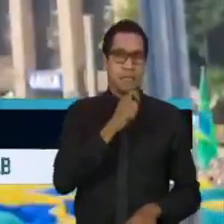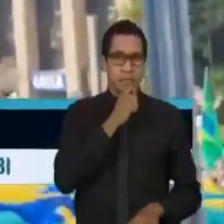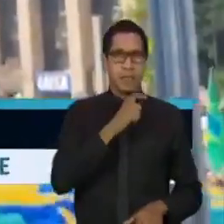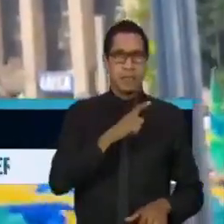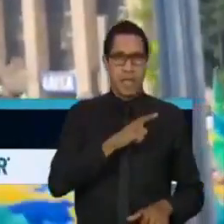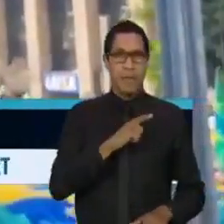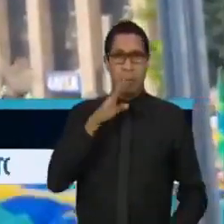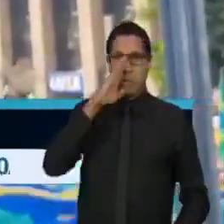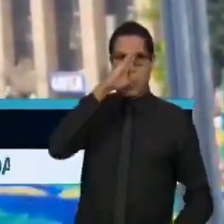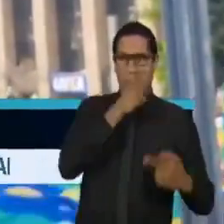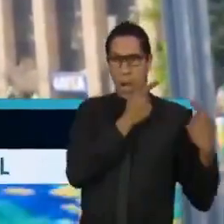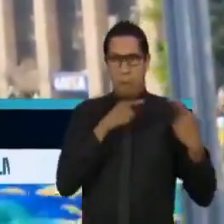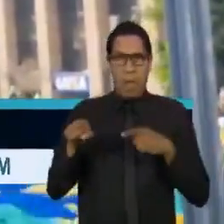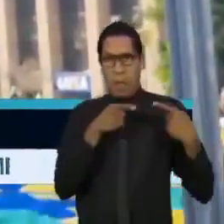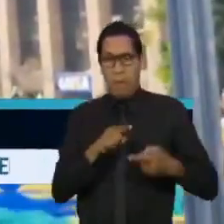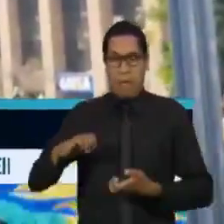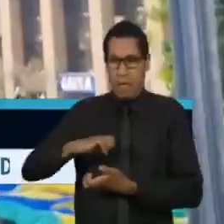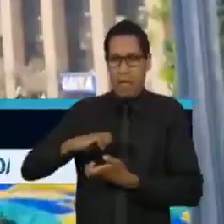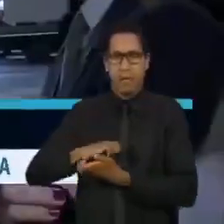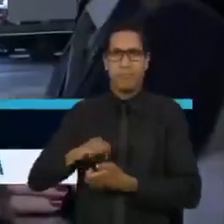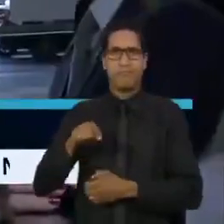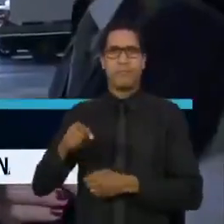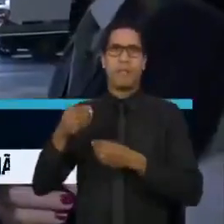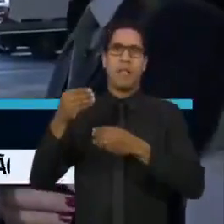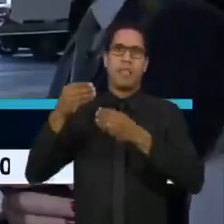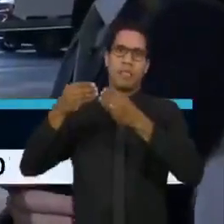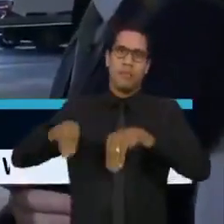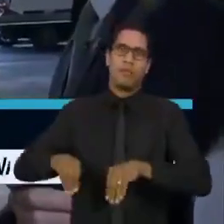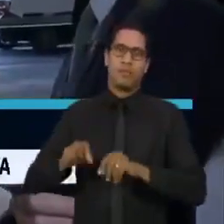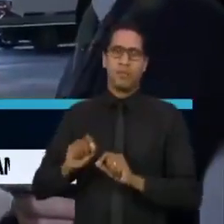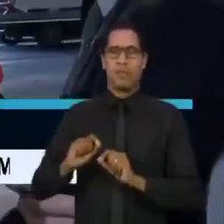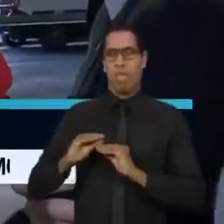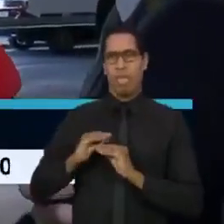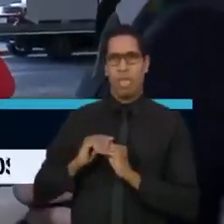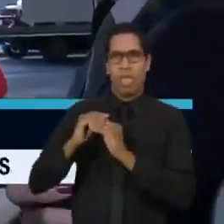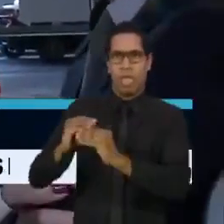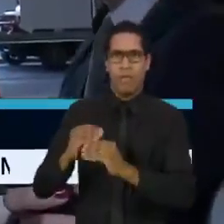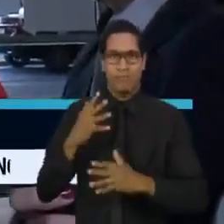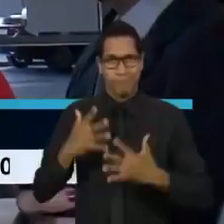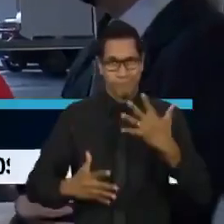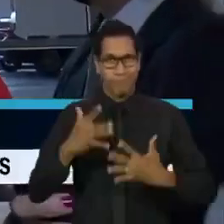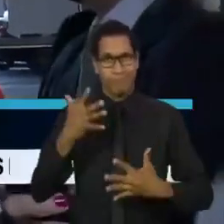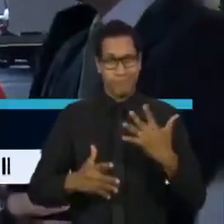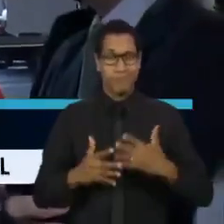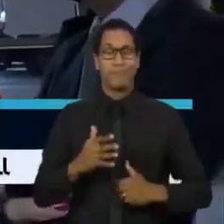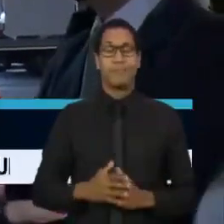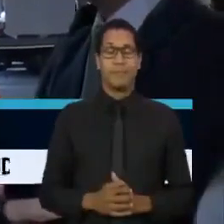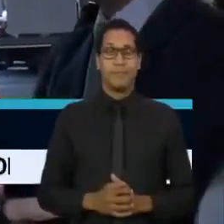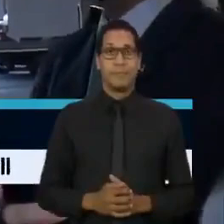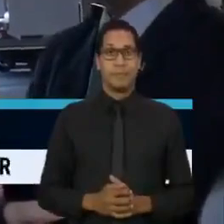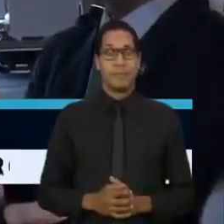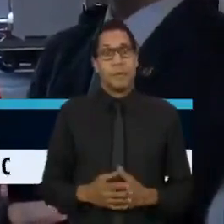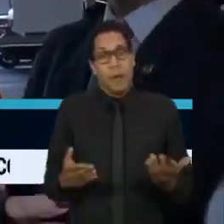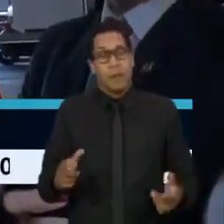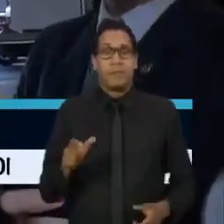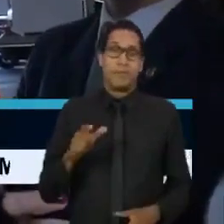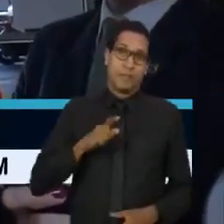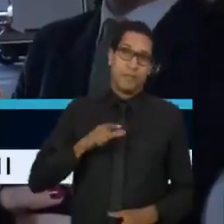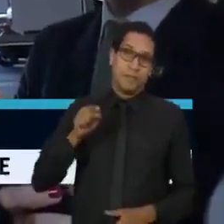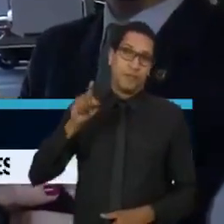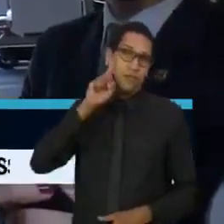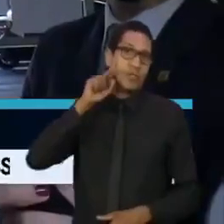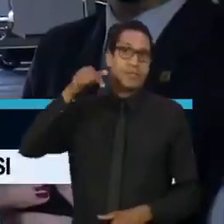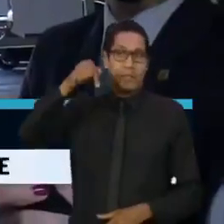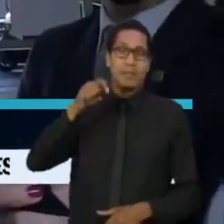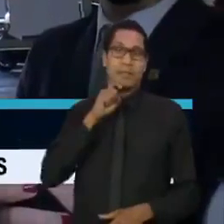principal de Bolsonaro, prejudicaram as tratativas. Esse assunto se obstaculou um pouco pelas falas do 7 de setembro, né?